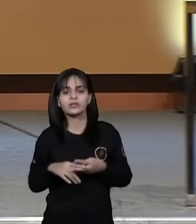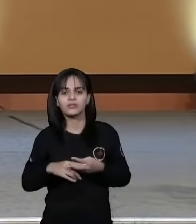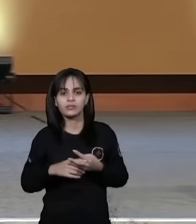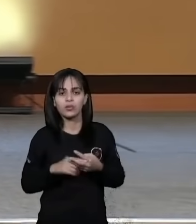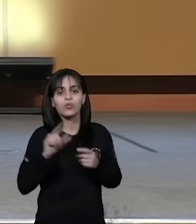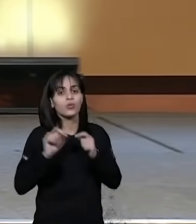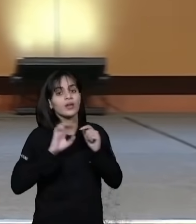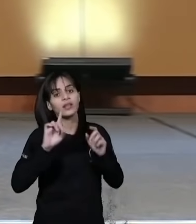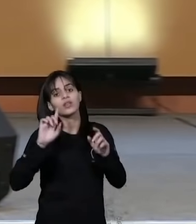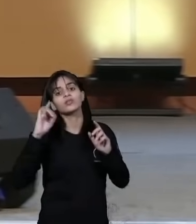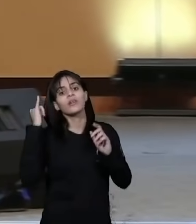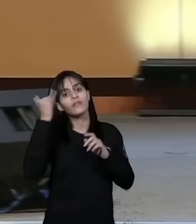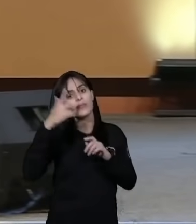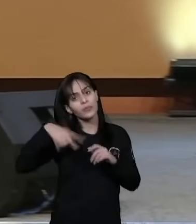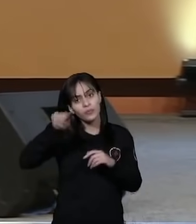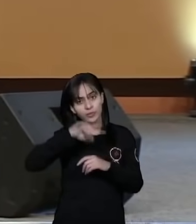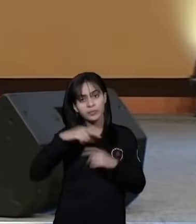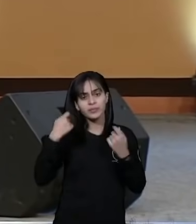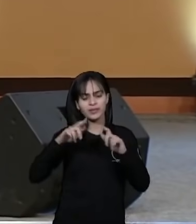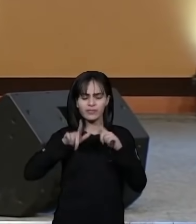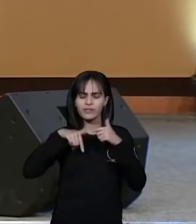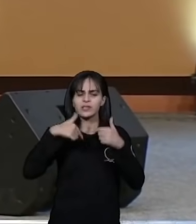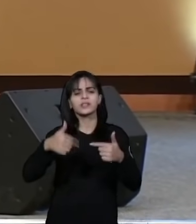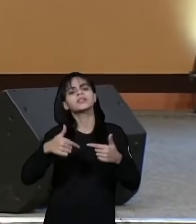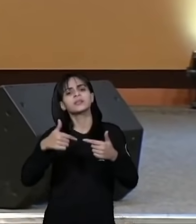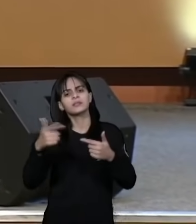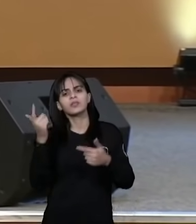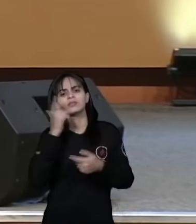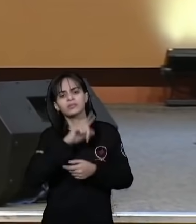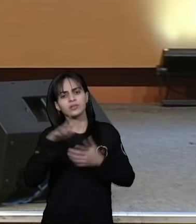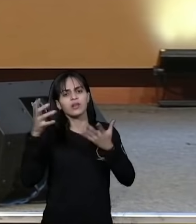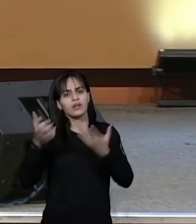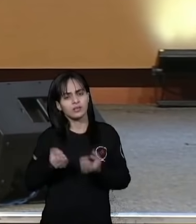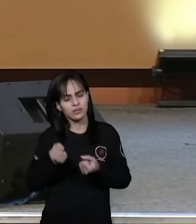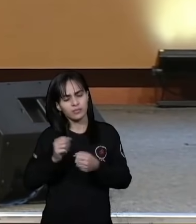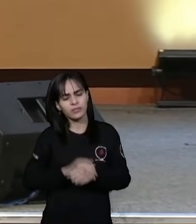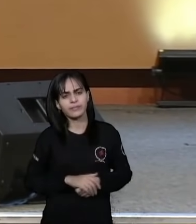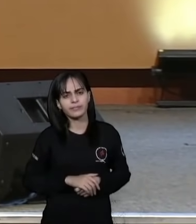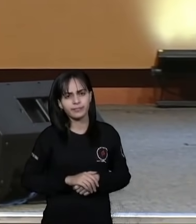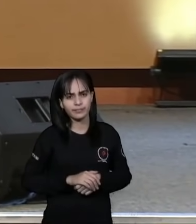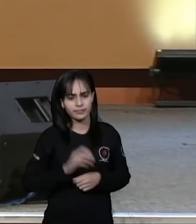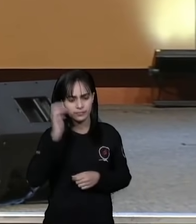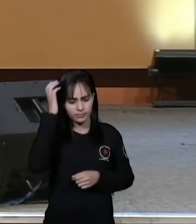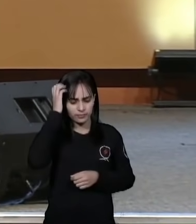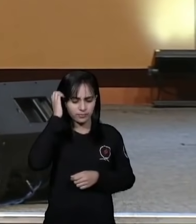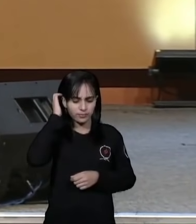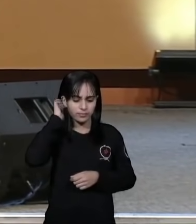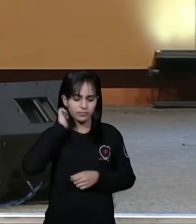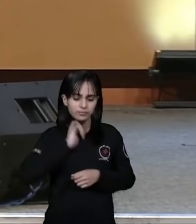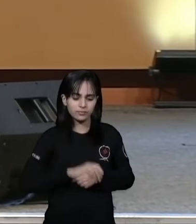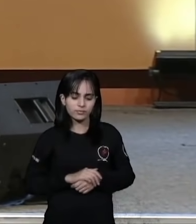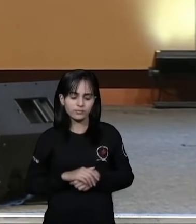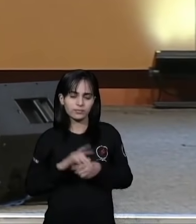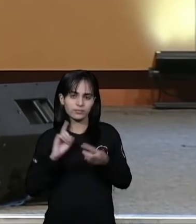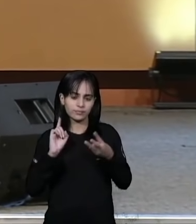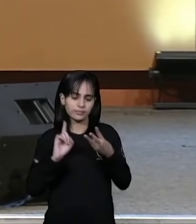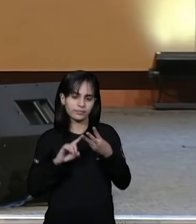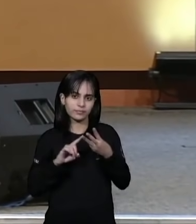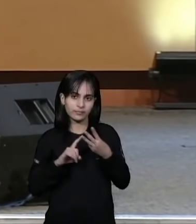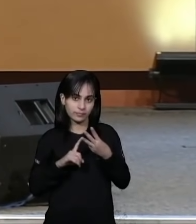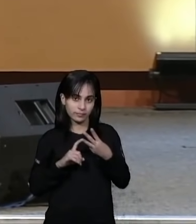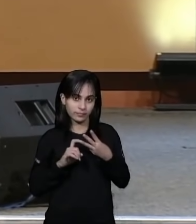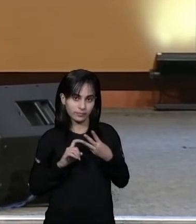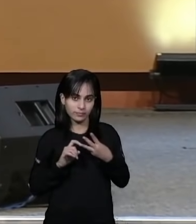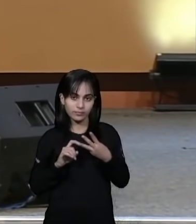aquilo que Deus está falando com você que você tem que fazer para receber aquilo que ele te prometeu o terceiro